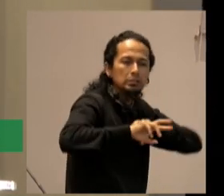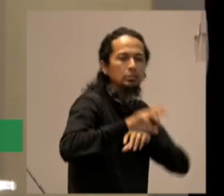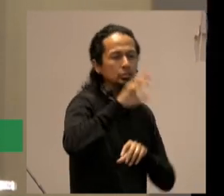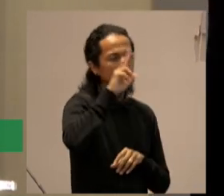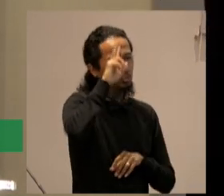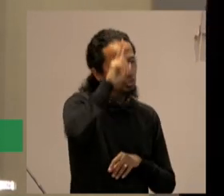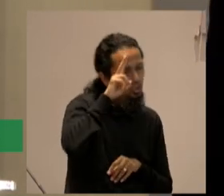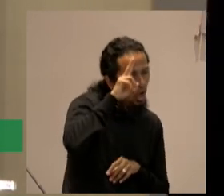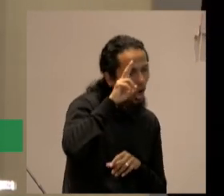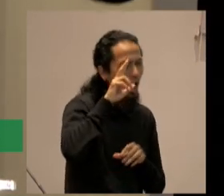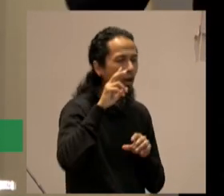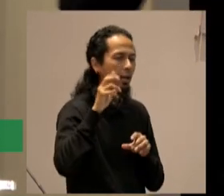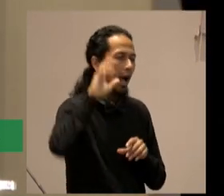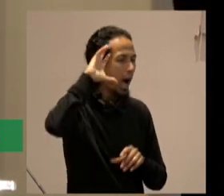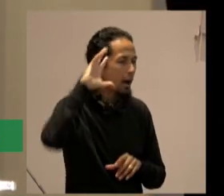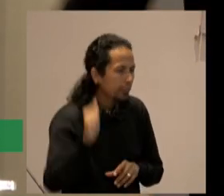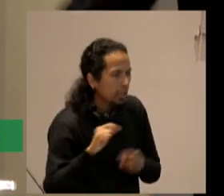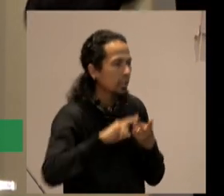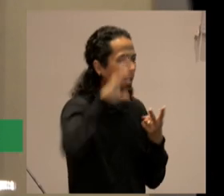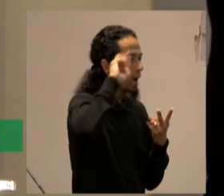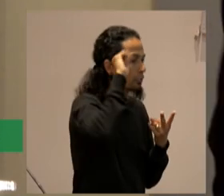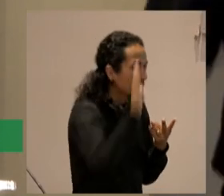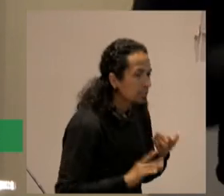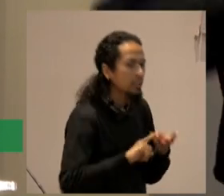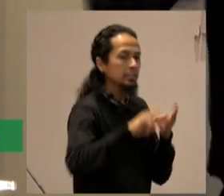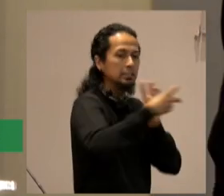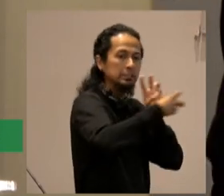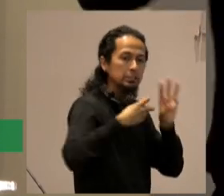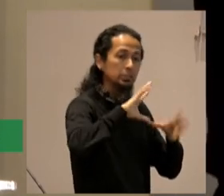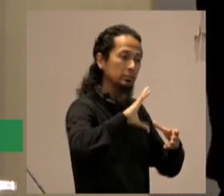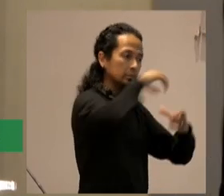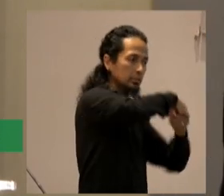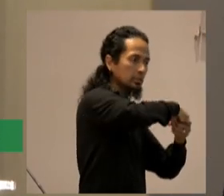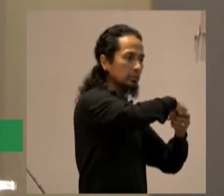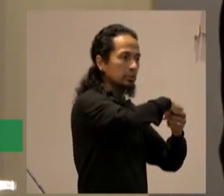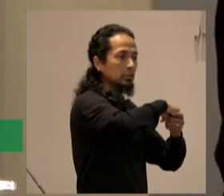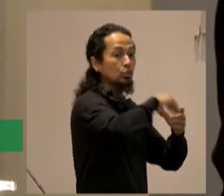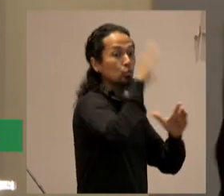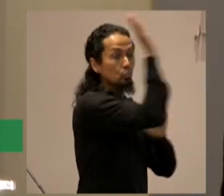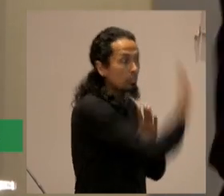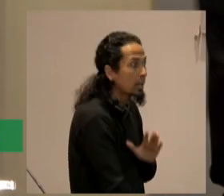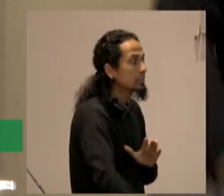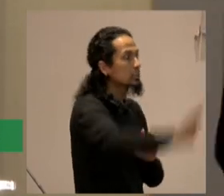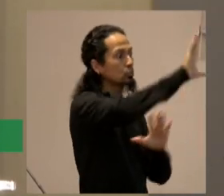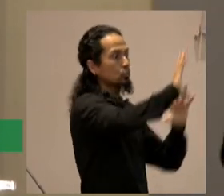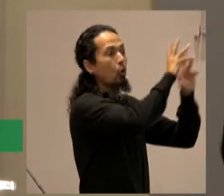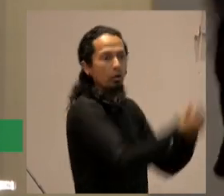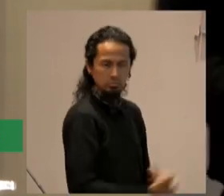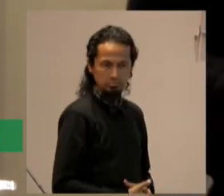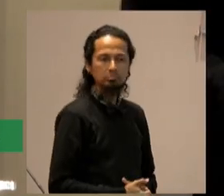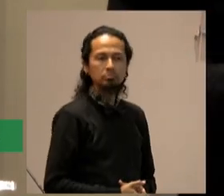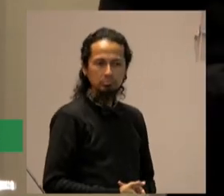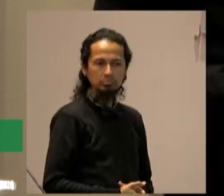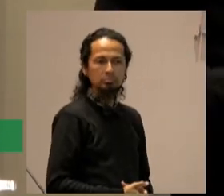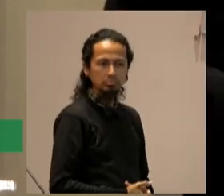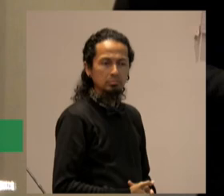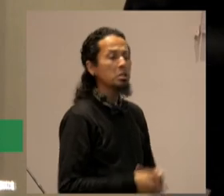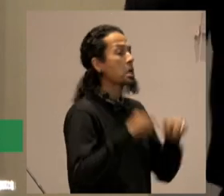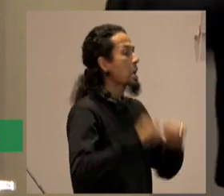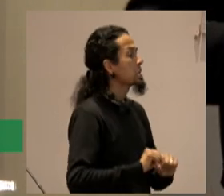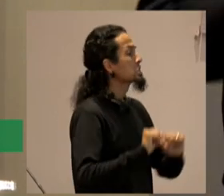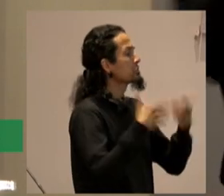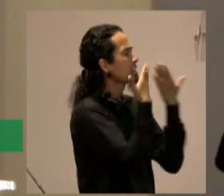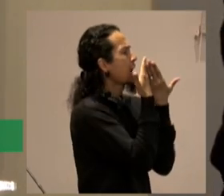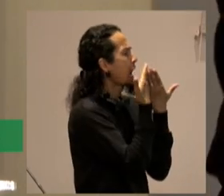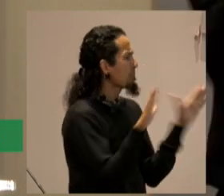e indígena na rede municipal de ensino em todo o país. O evento é aberto para a participação